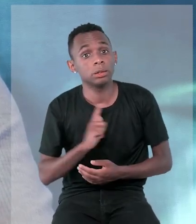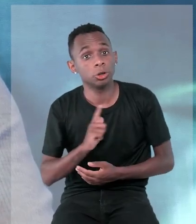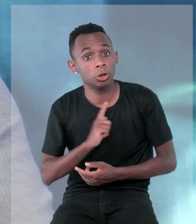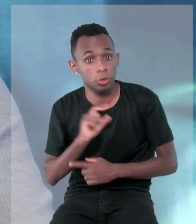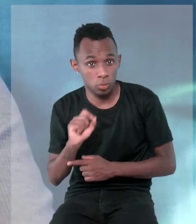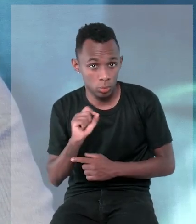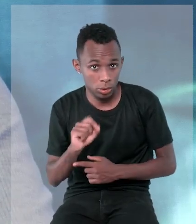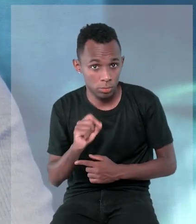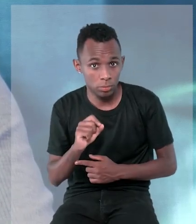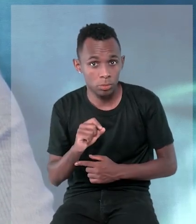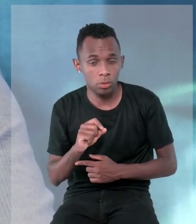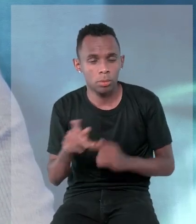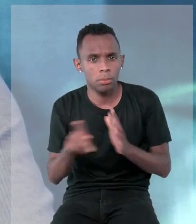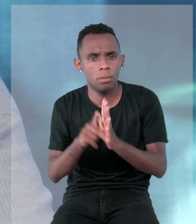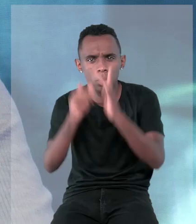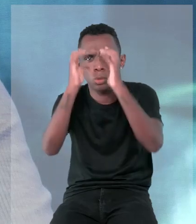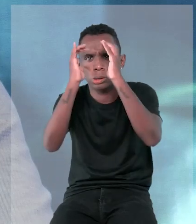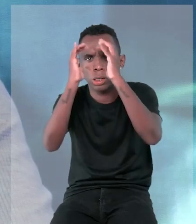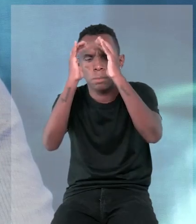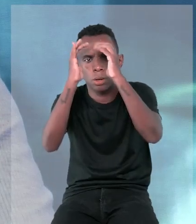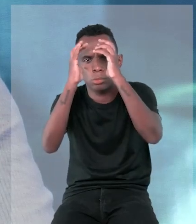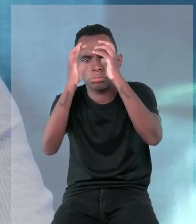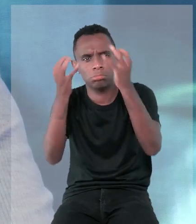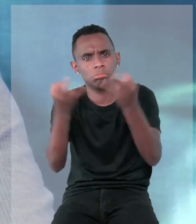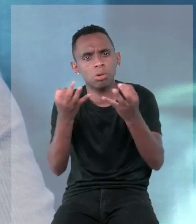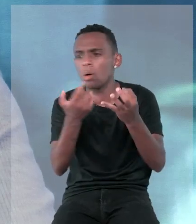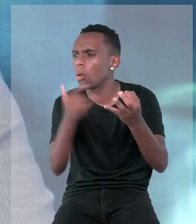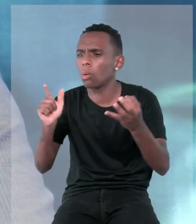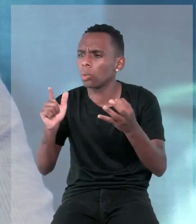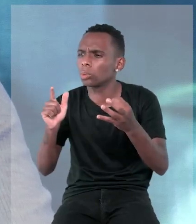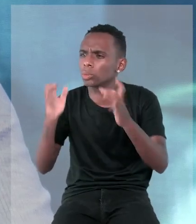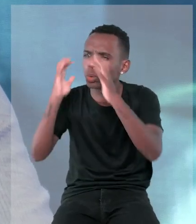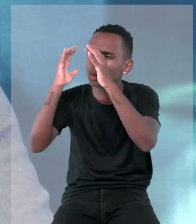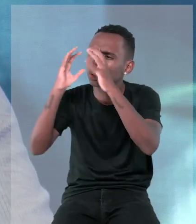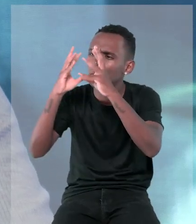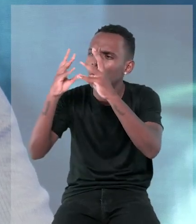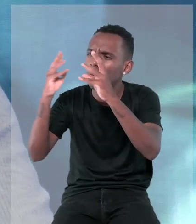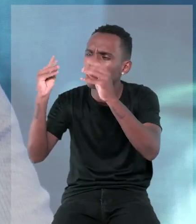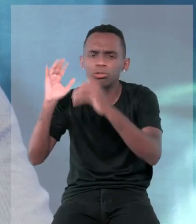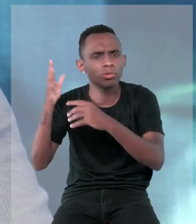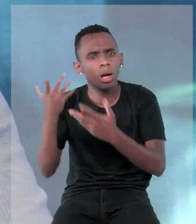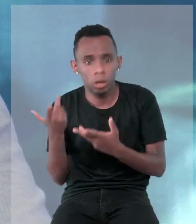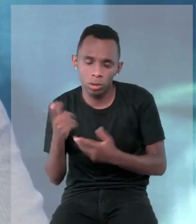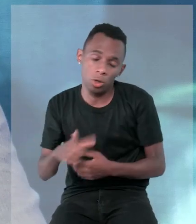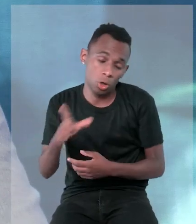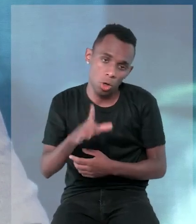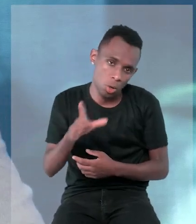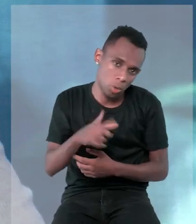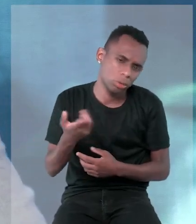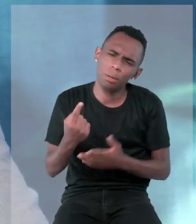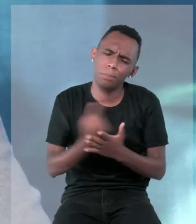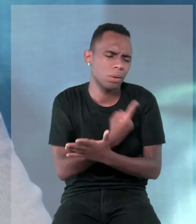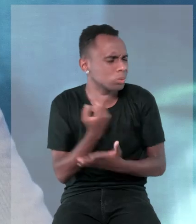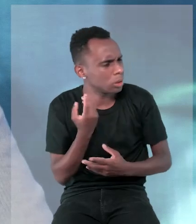tinham o cérebro em ordem perfeita, outras o cérebro já estava diluído. Evidentemente, já me